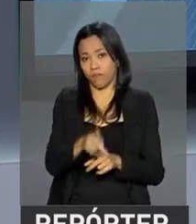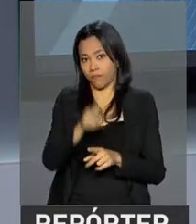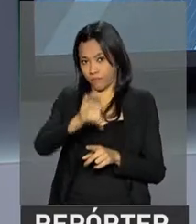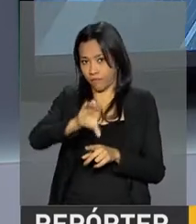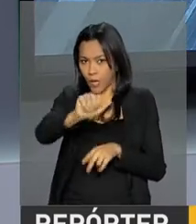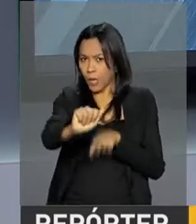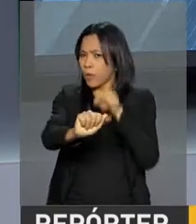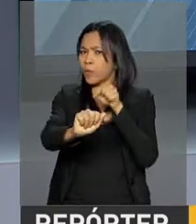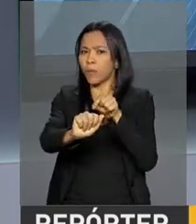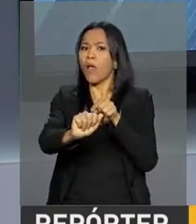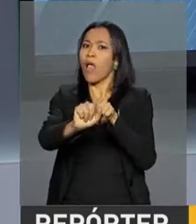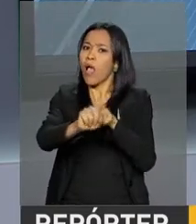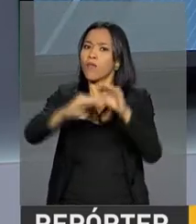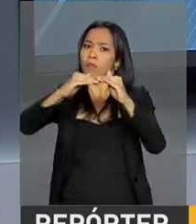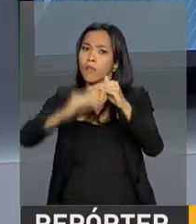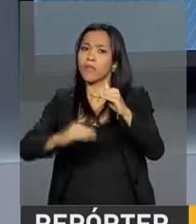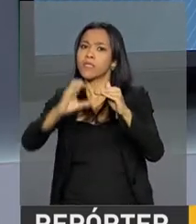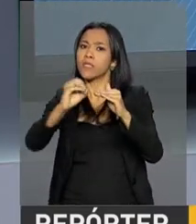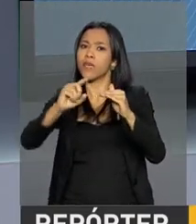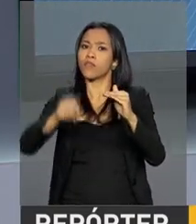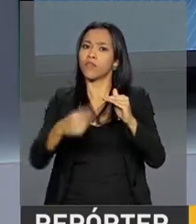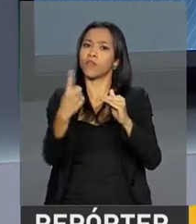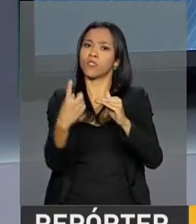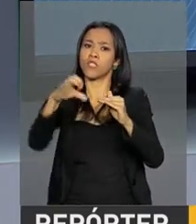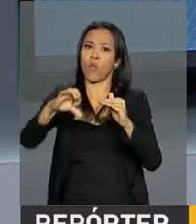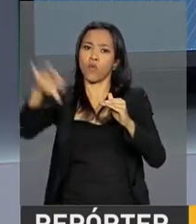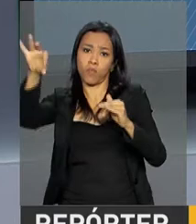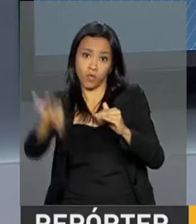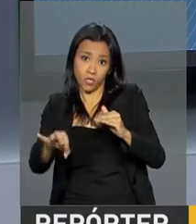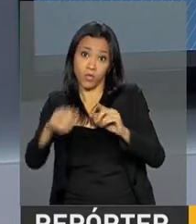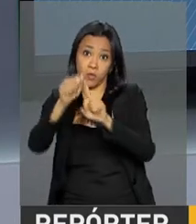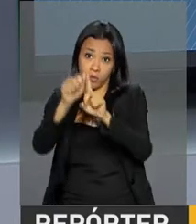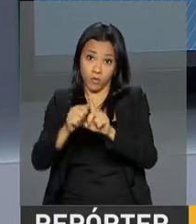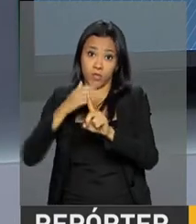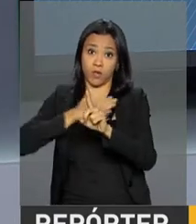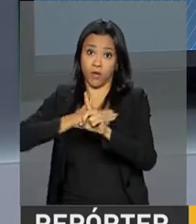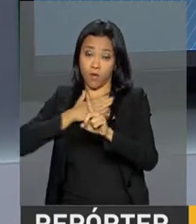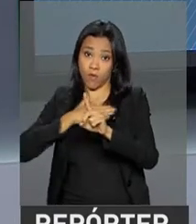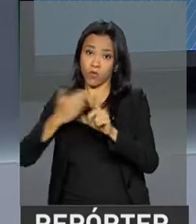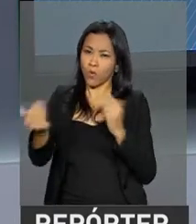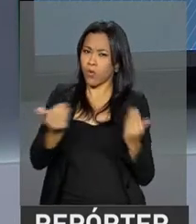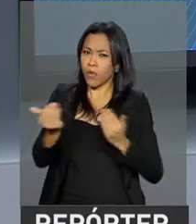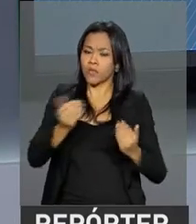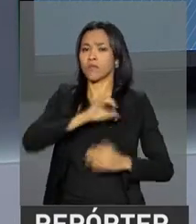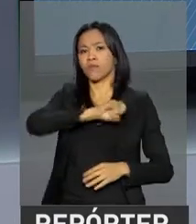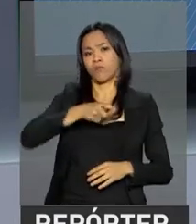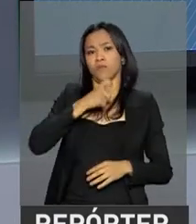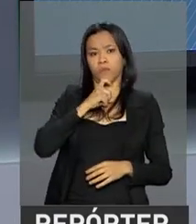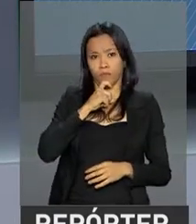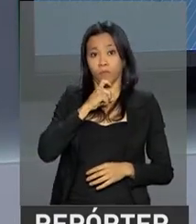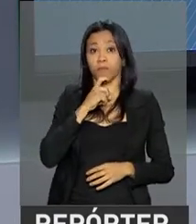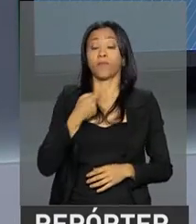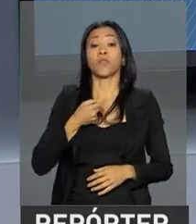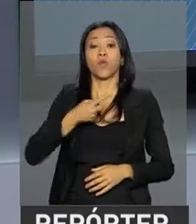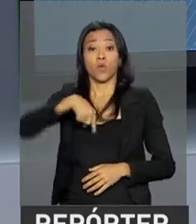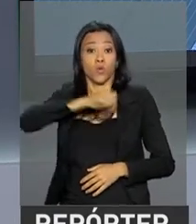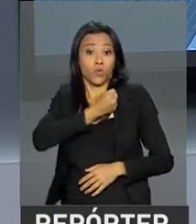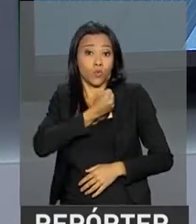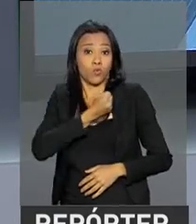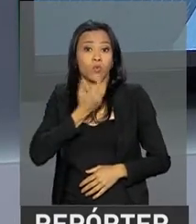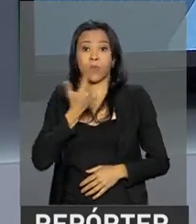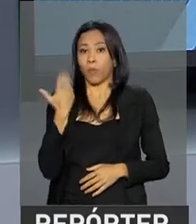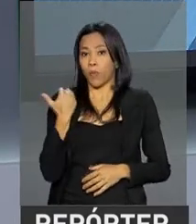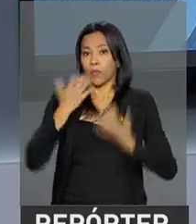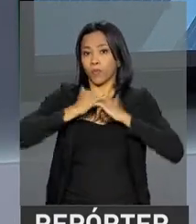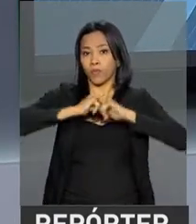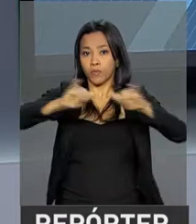o IPCA, ficou em 0,19% no mês de agosto, em comparação com julho. Os números foram divulgados